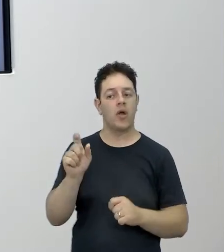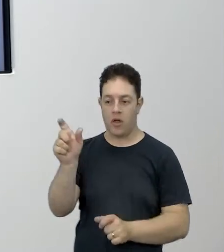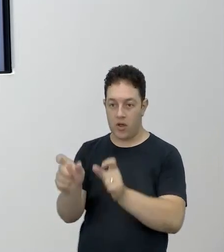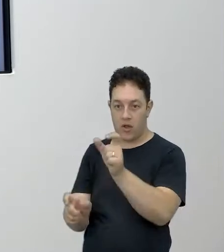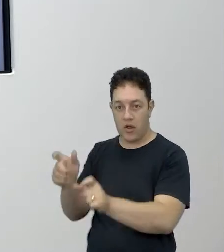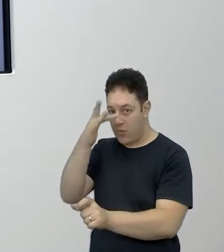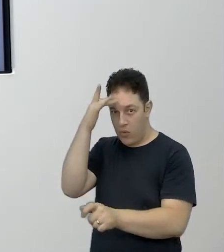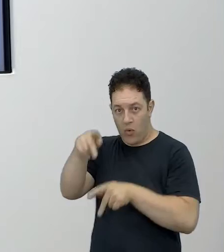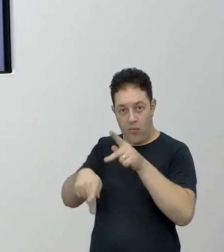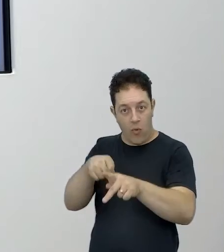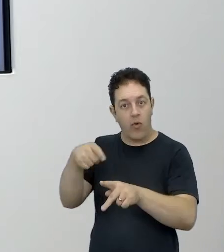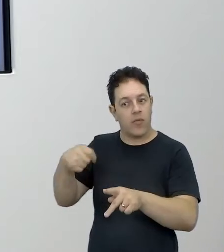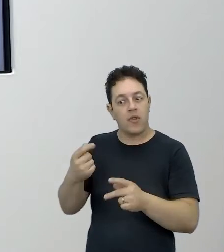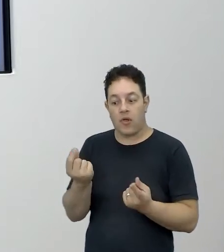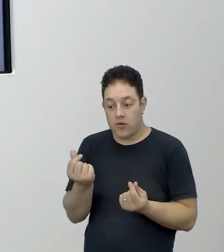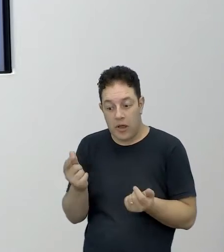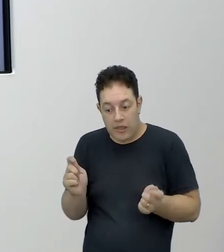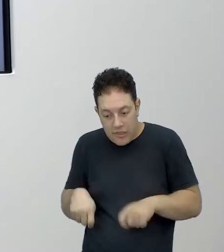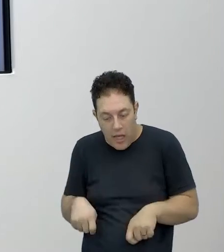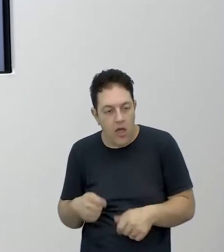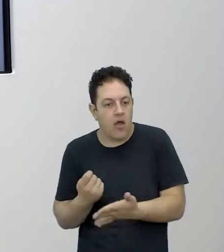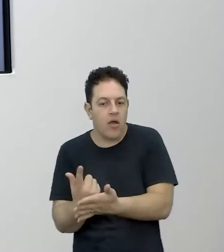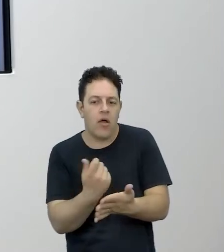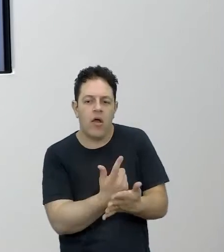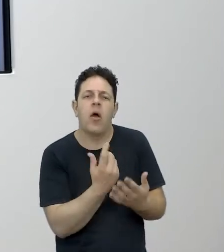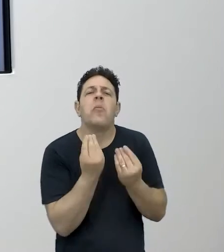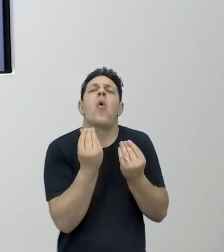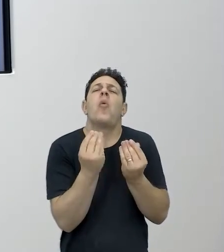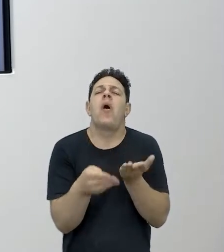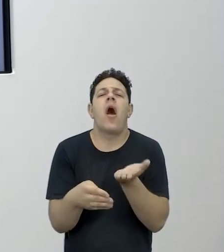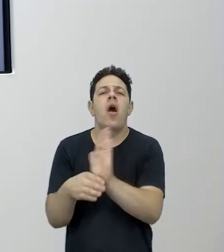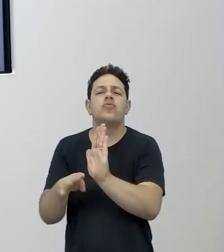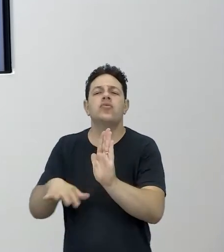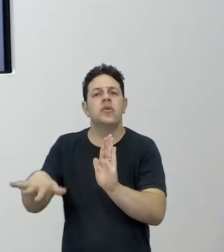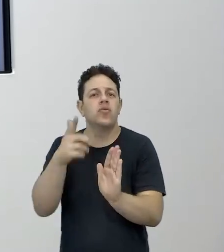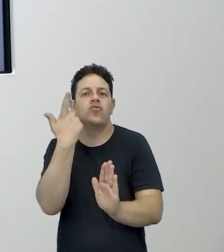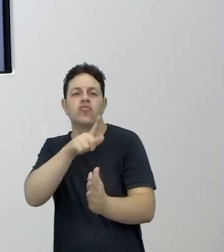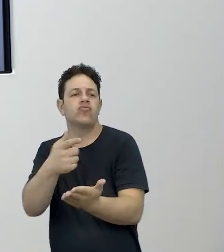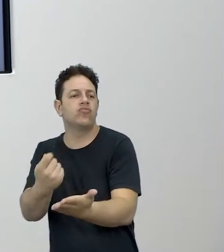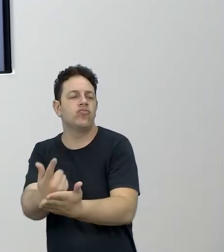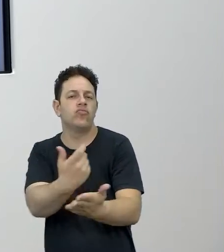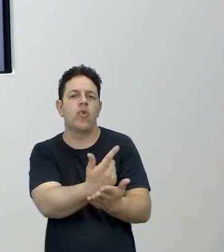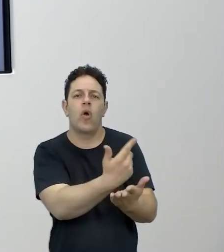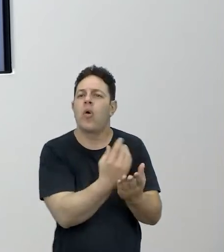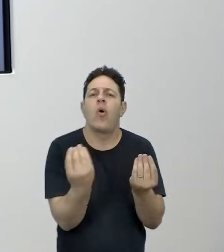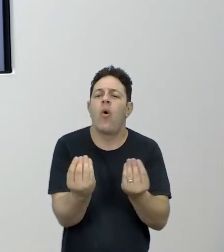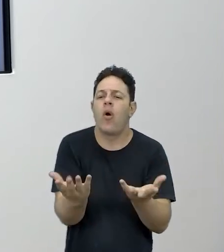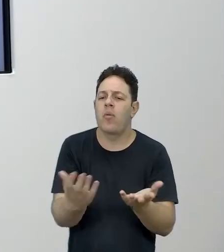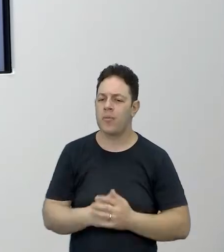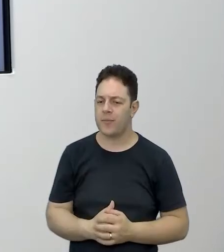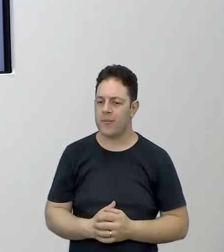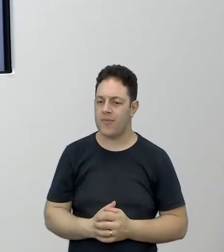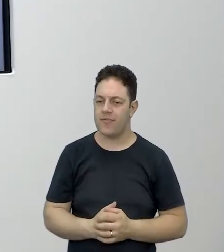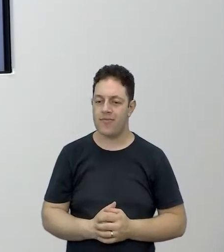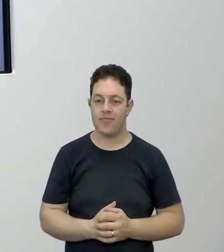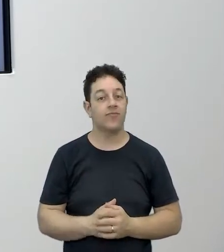consumir. Como que você vai dar poder de consumo para esse povo? Poder de